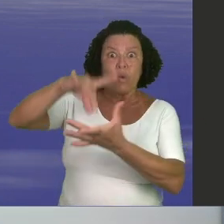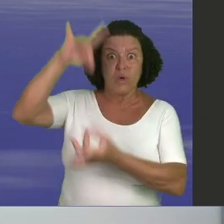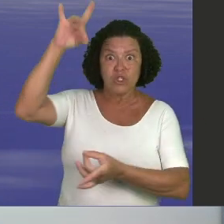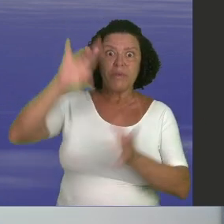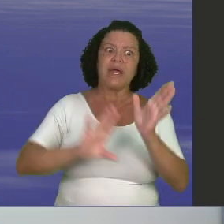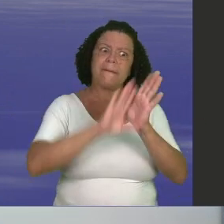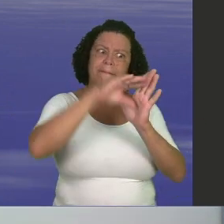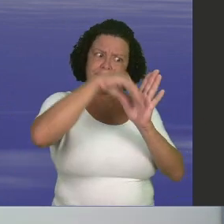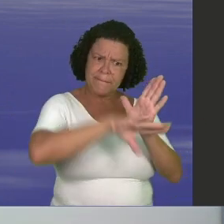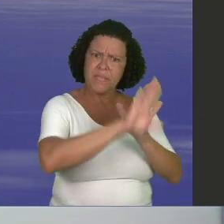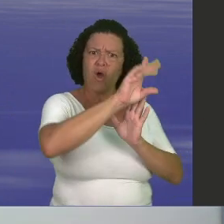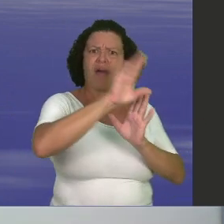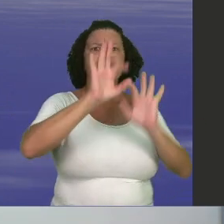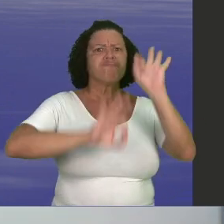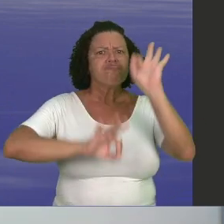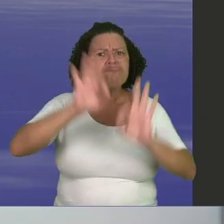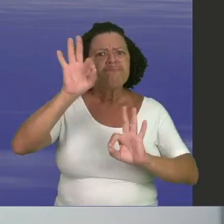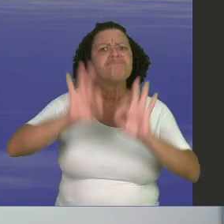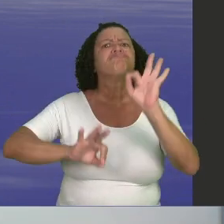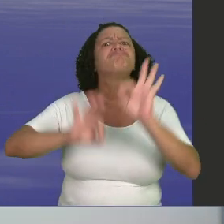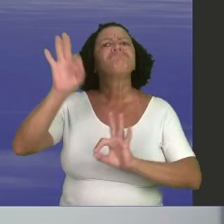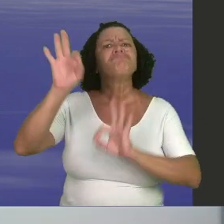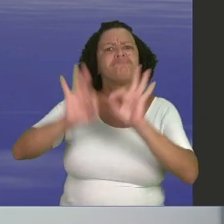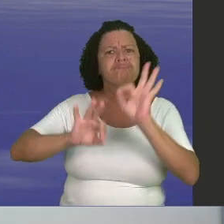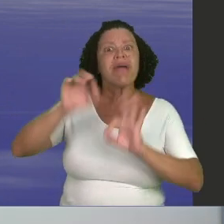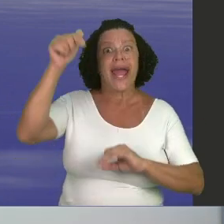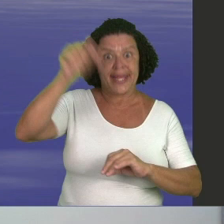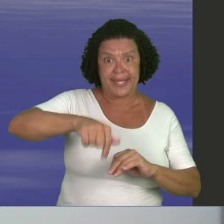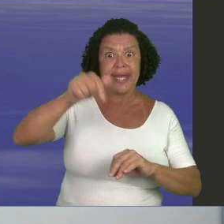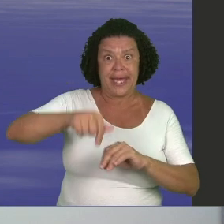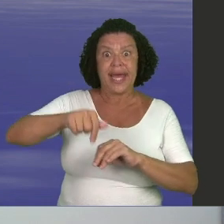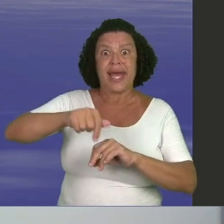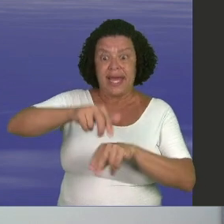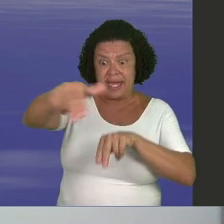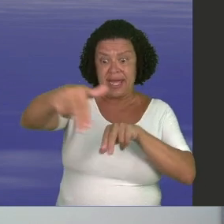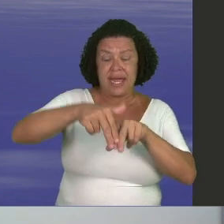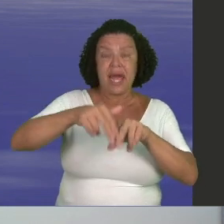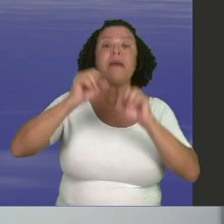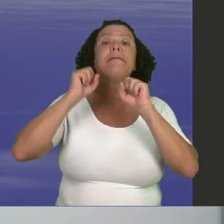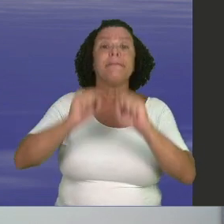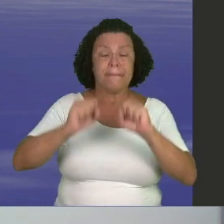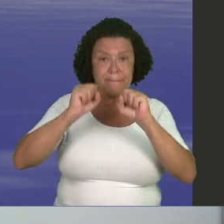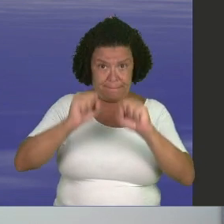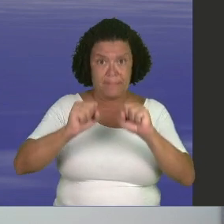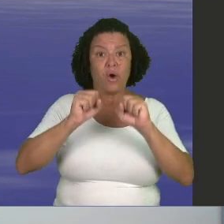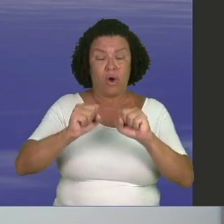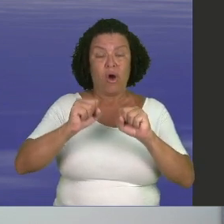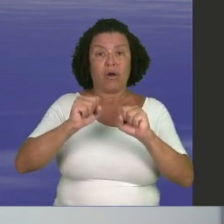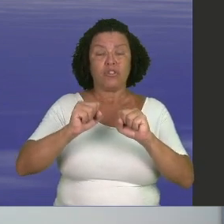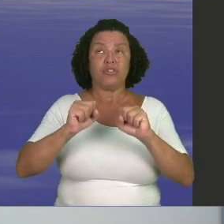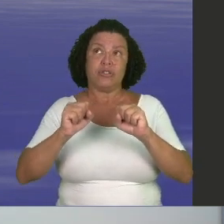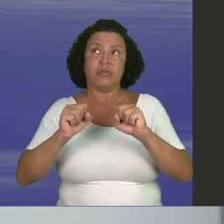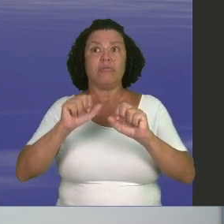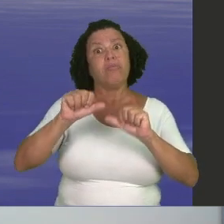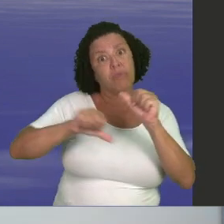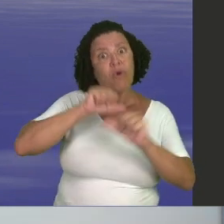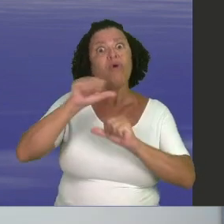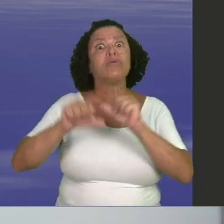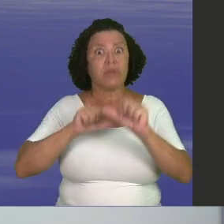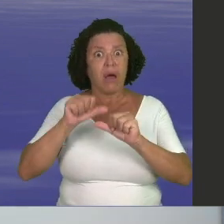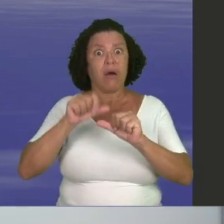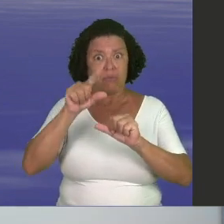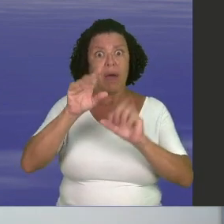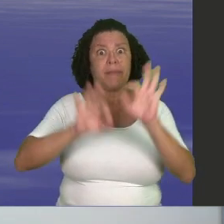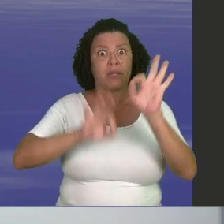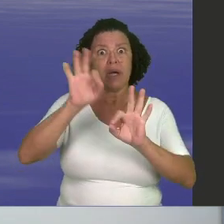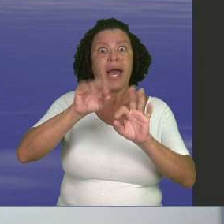fez louváveis planos para a vida presente pode refugar o que planejou. Ele pode. Ele